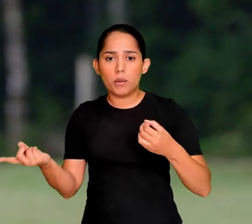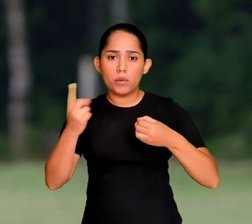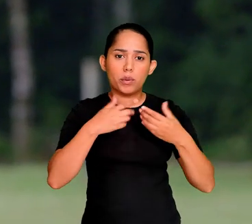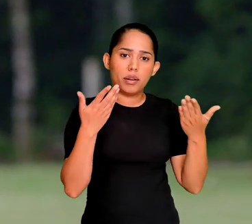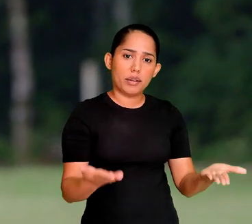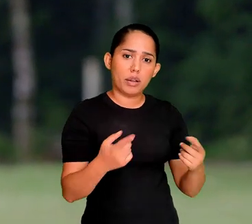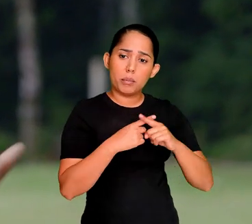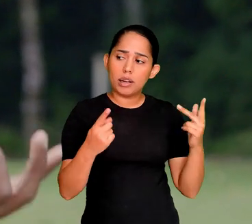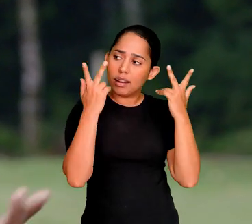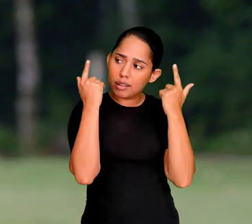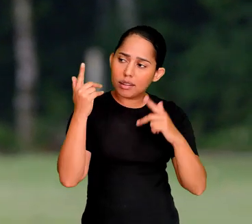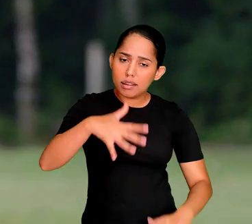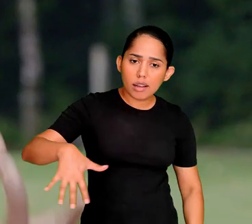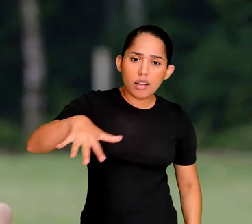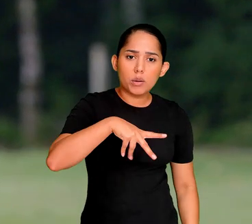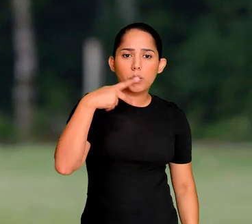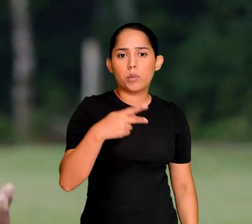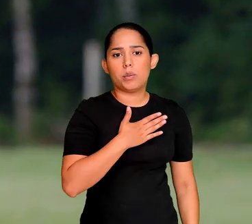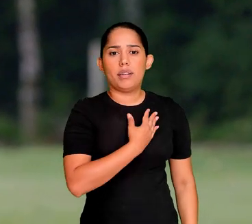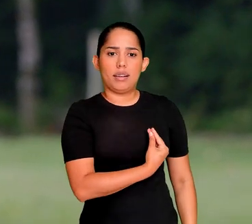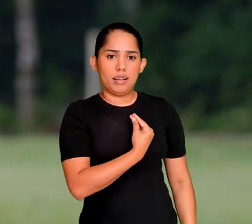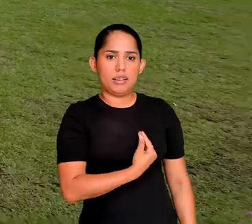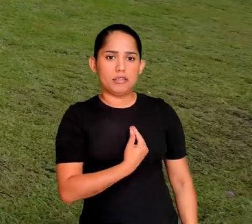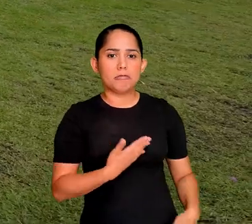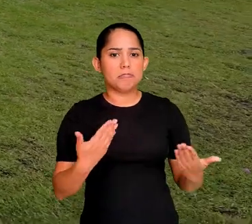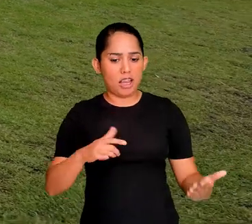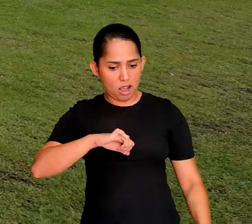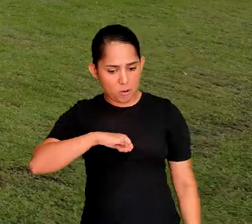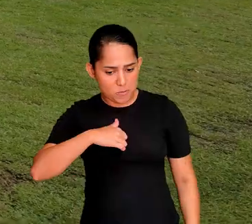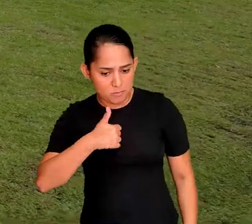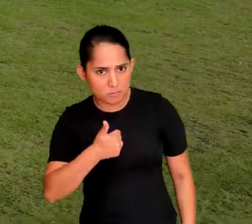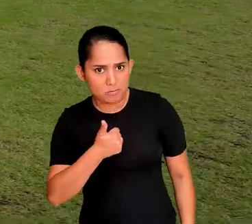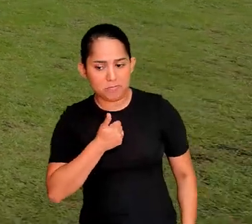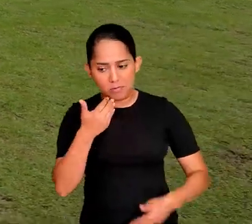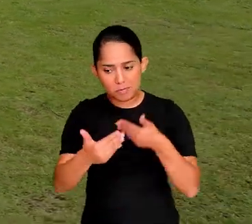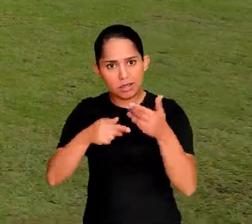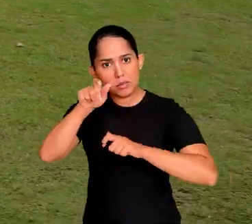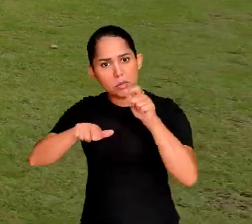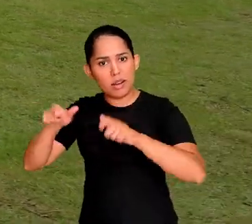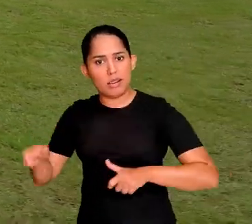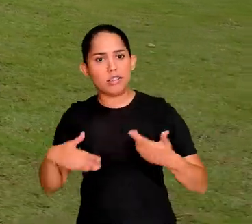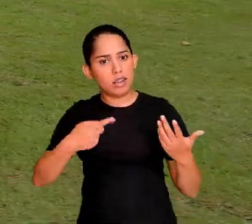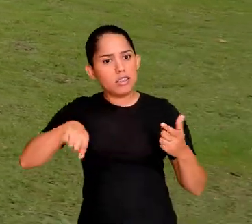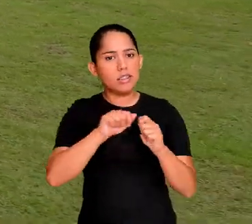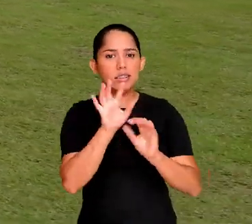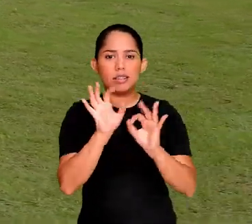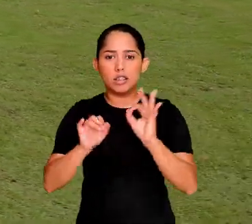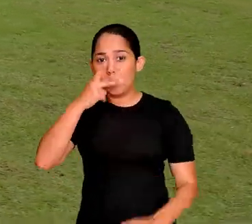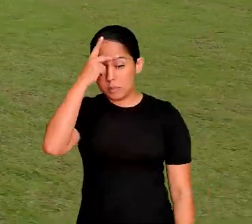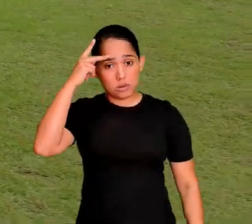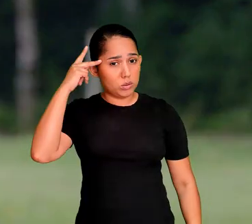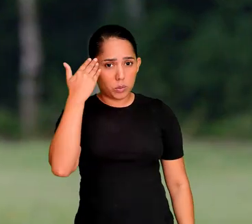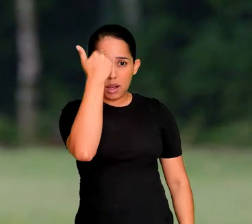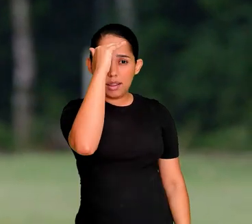voltei para cá. Mas voltei para fazer algo natural, algo que já era da minha realidade, né? Desenvolver pessoas, autoestima, e o que a gente